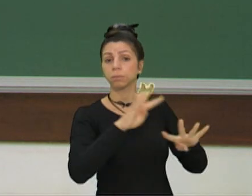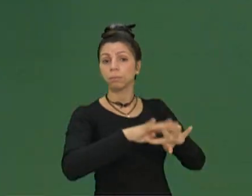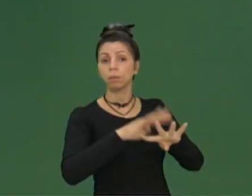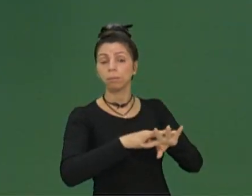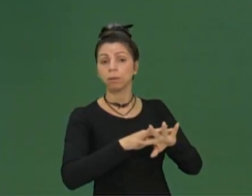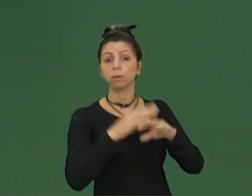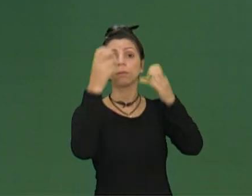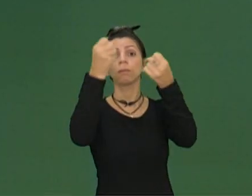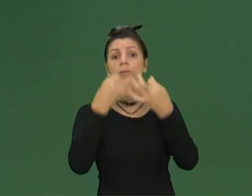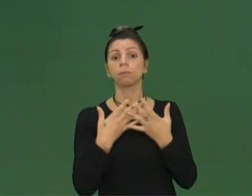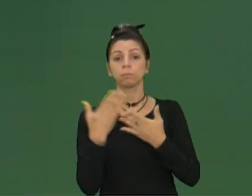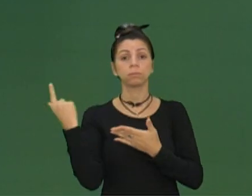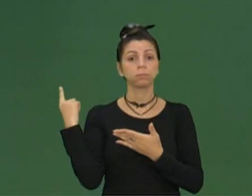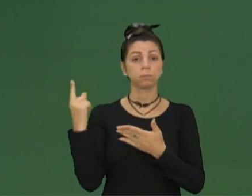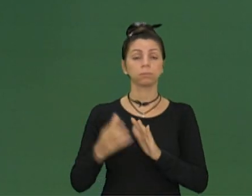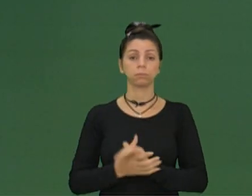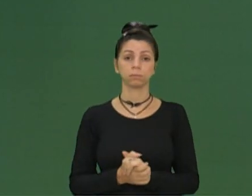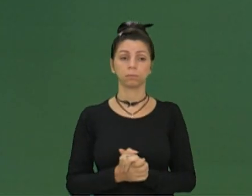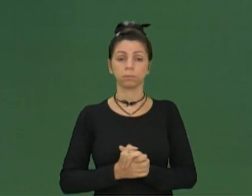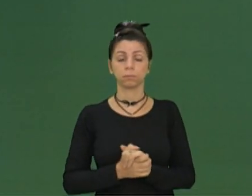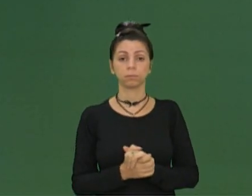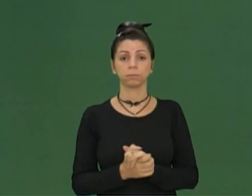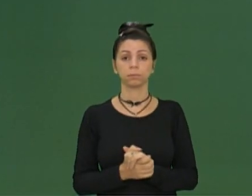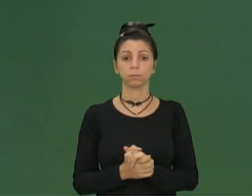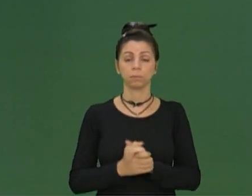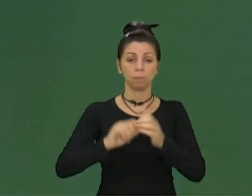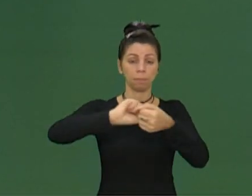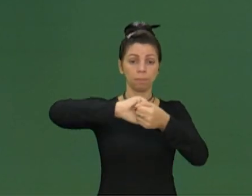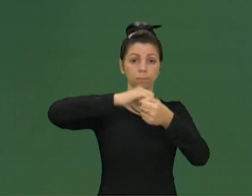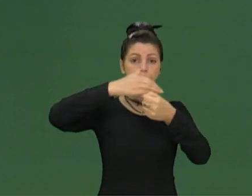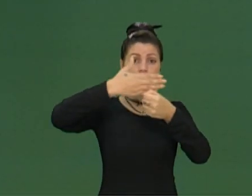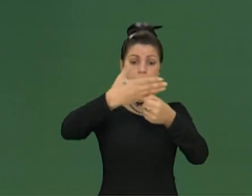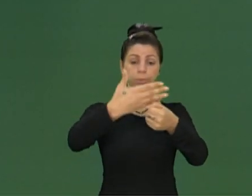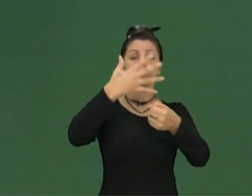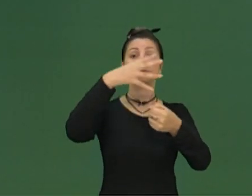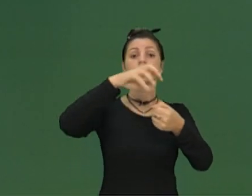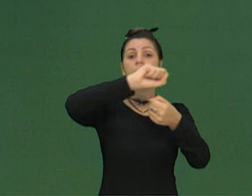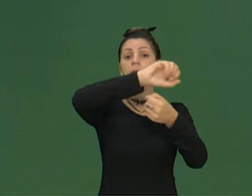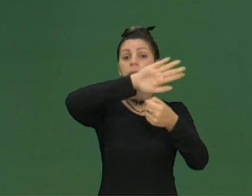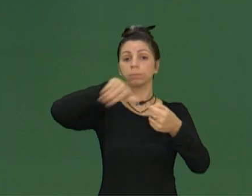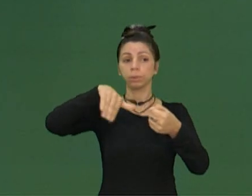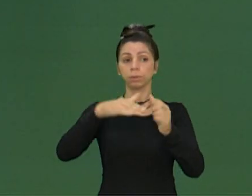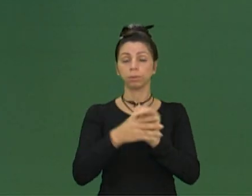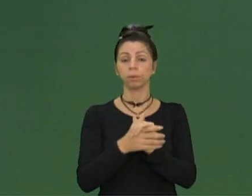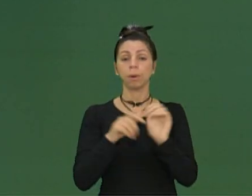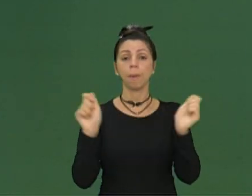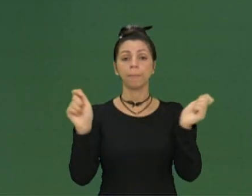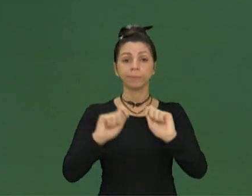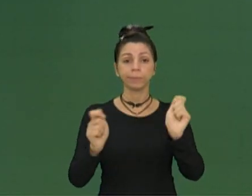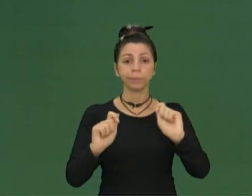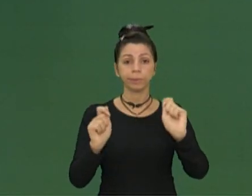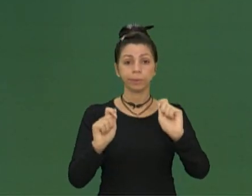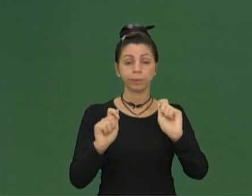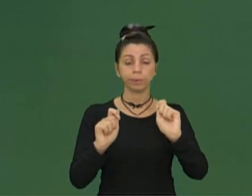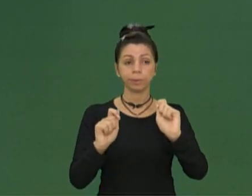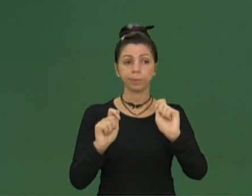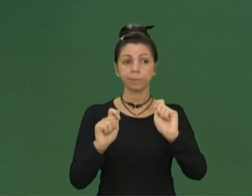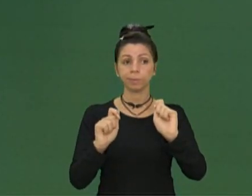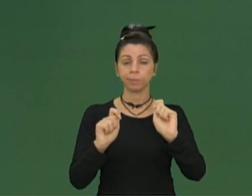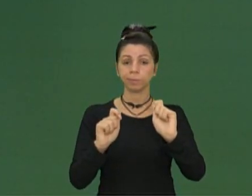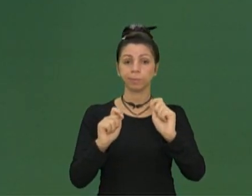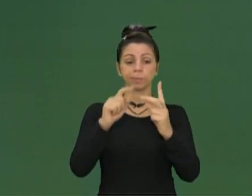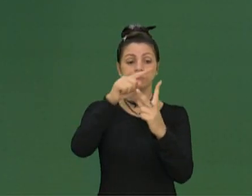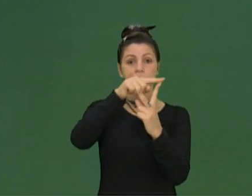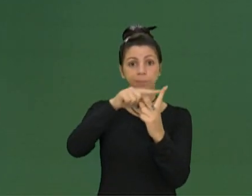gente? Fazer o quê? Para eliminar a potência, eu preciso colocar esse meu membro aonde?